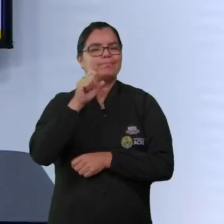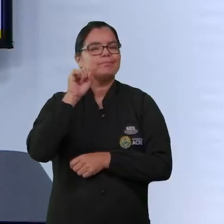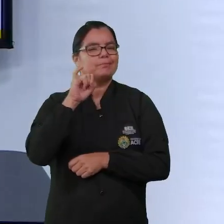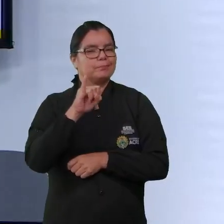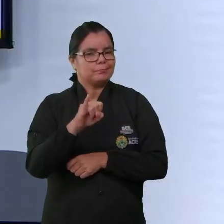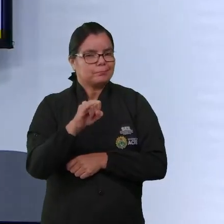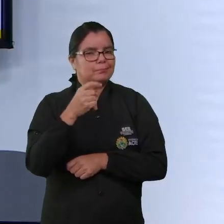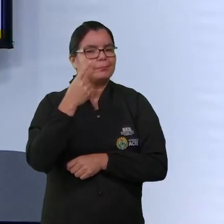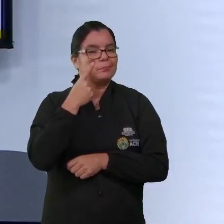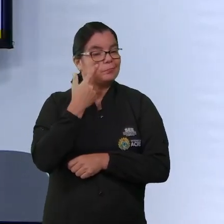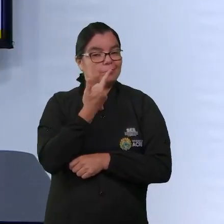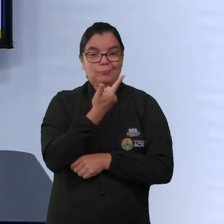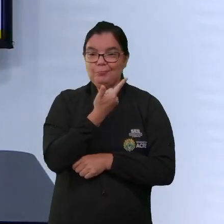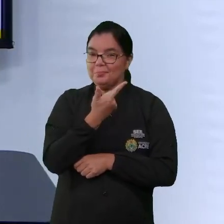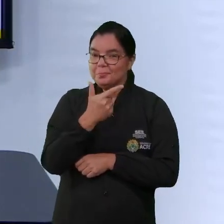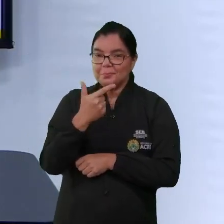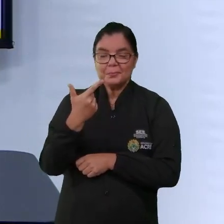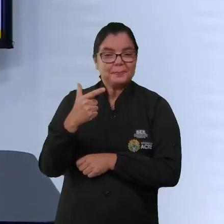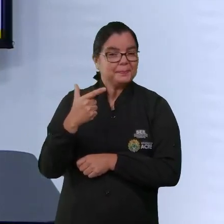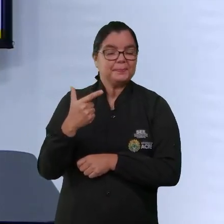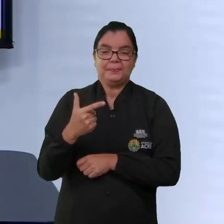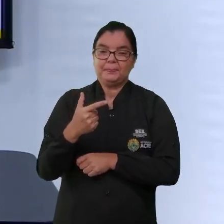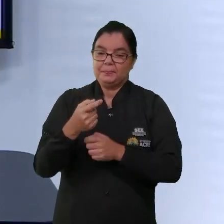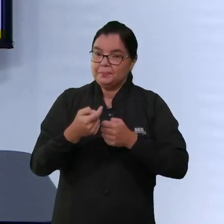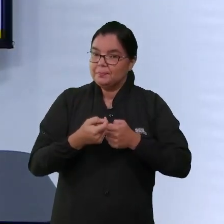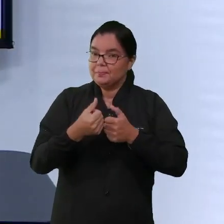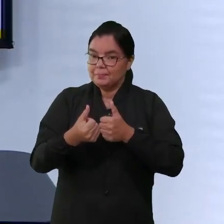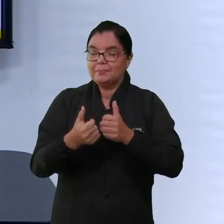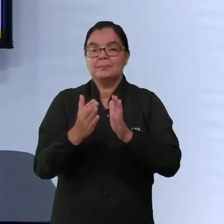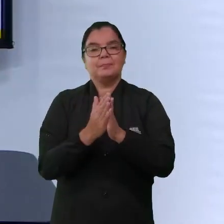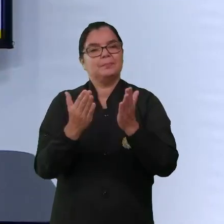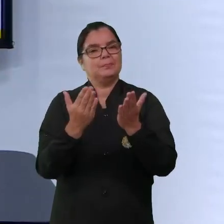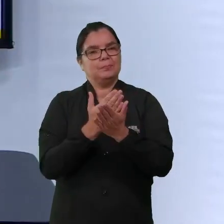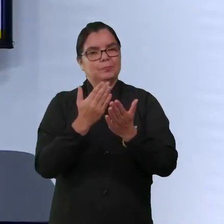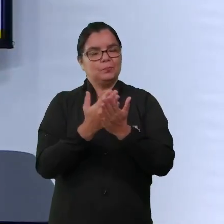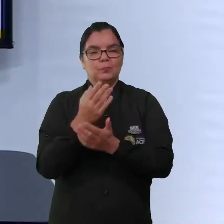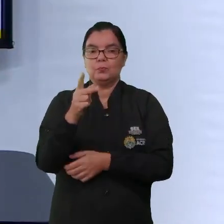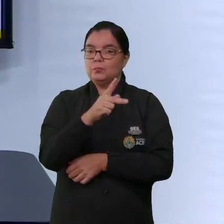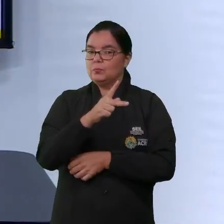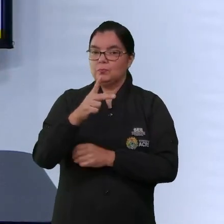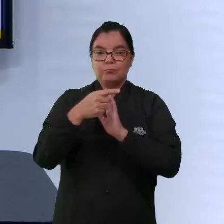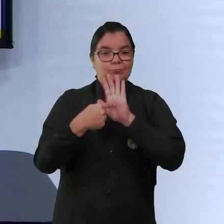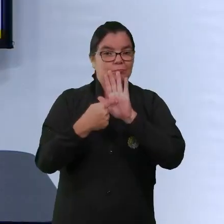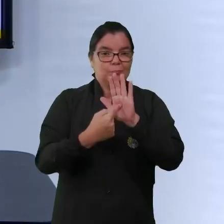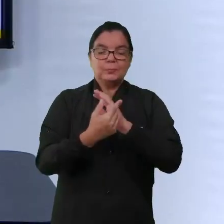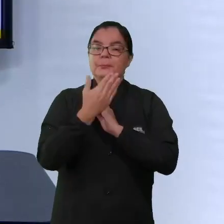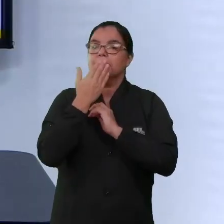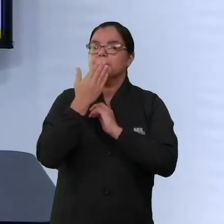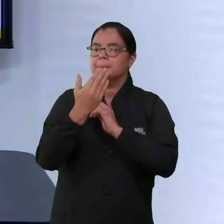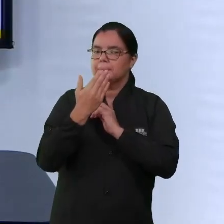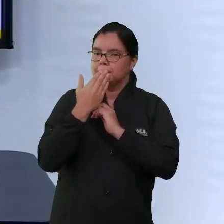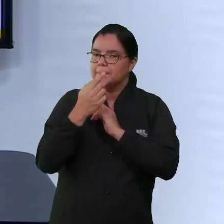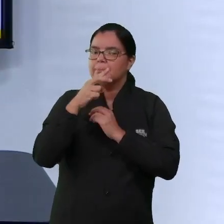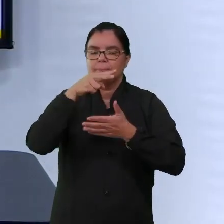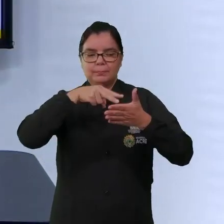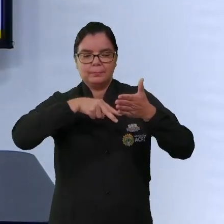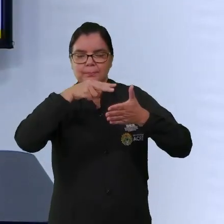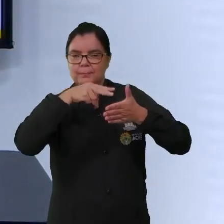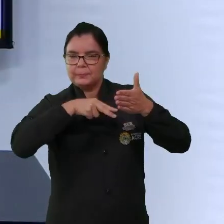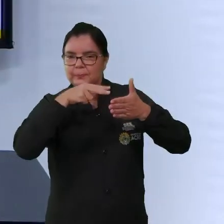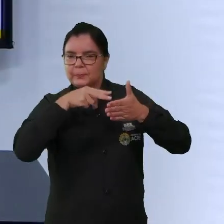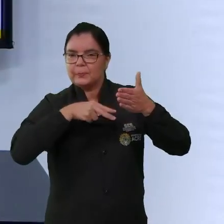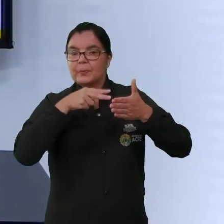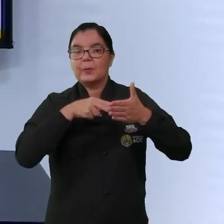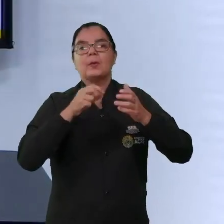você não tiver a indicação desse livro, se o seu professor não tiver pedido para você fazer a leitura